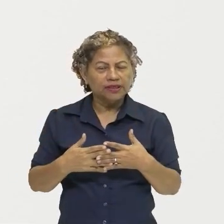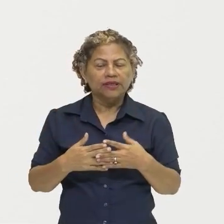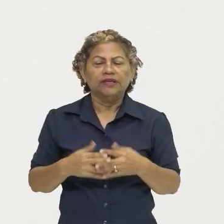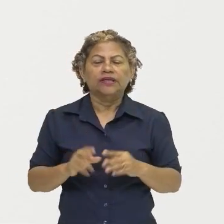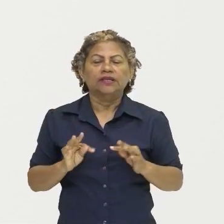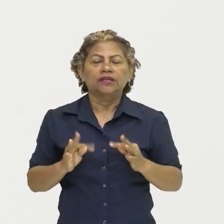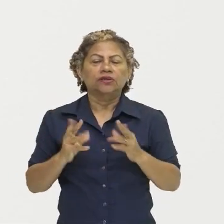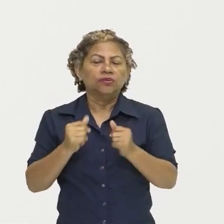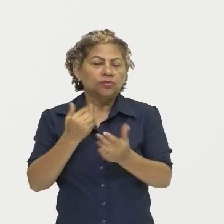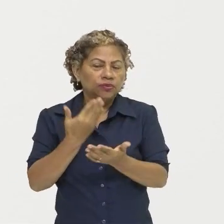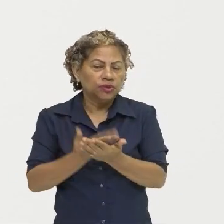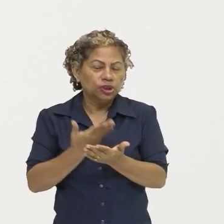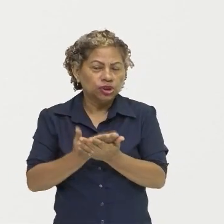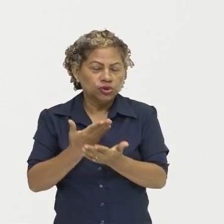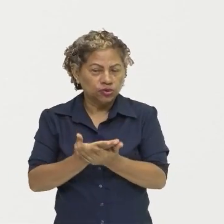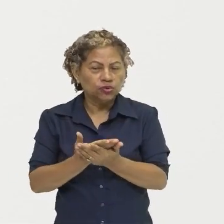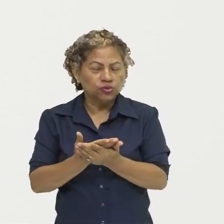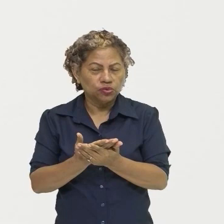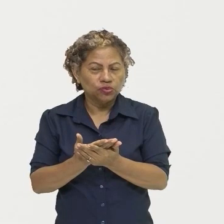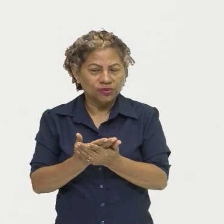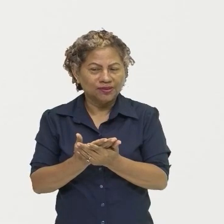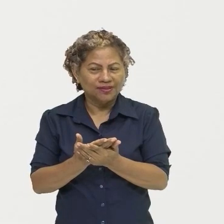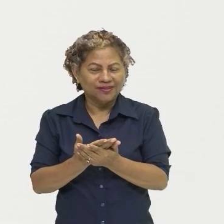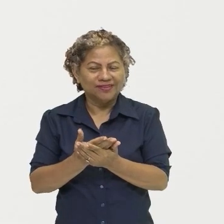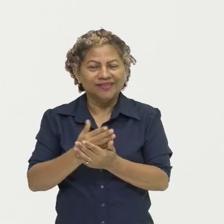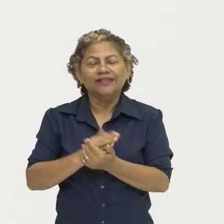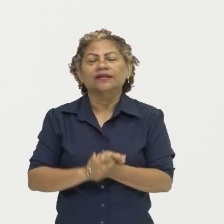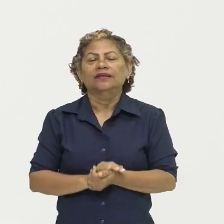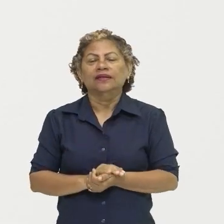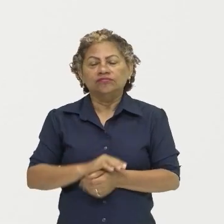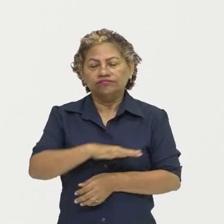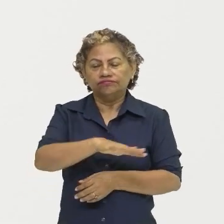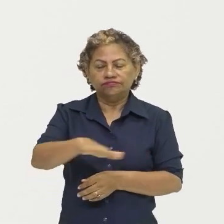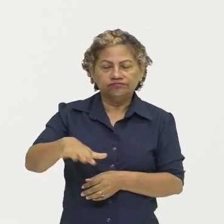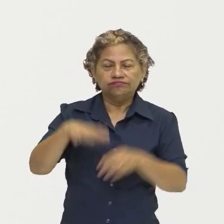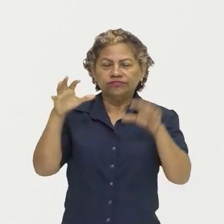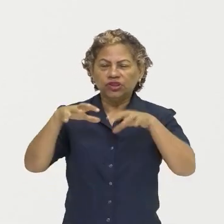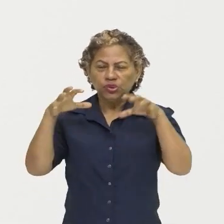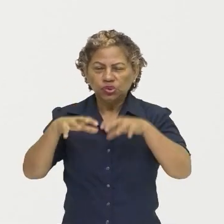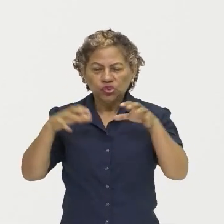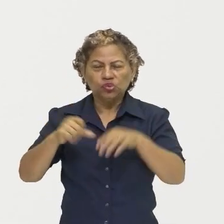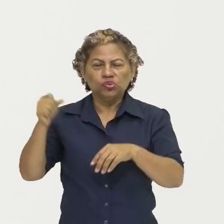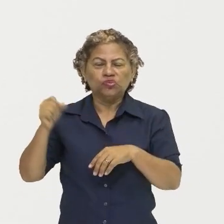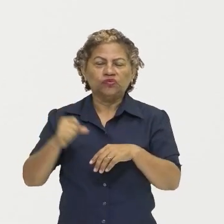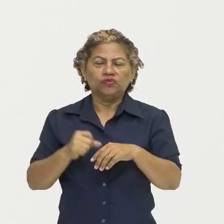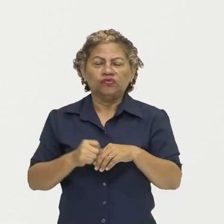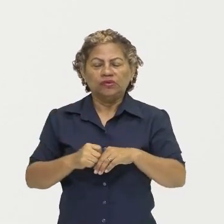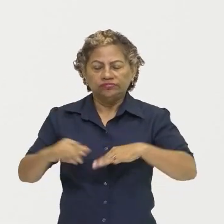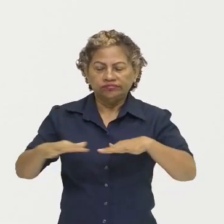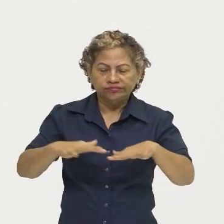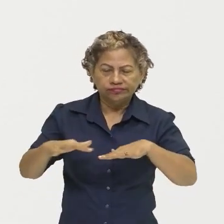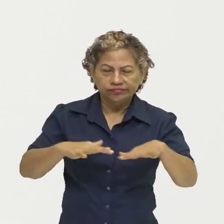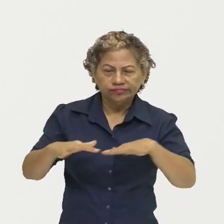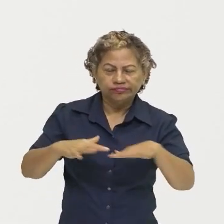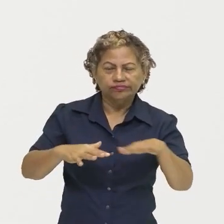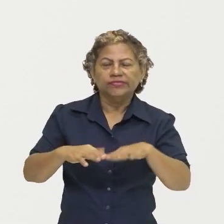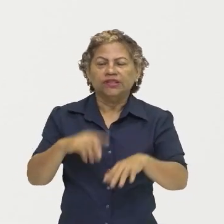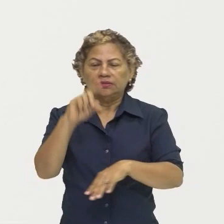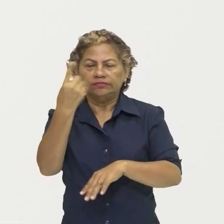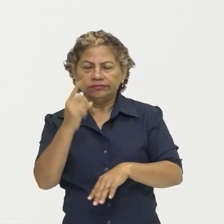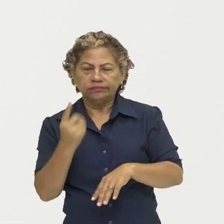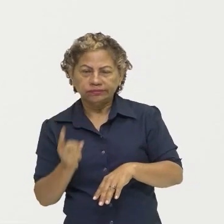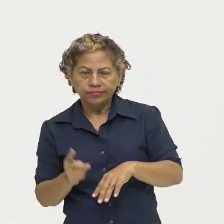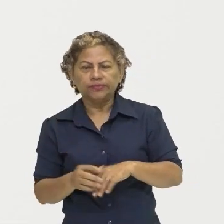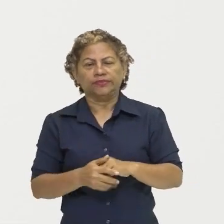os fenômenos da natureza, nós podemos também perceber que agora